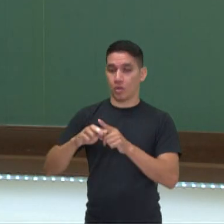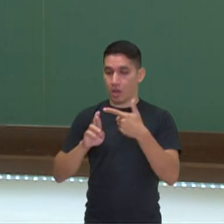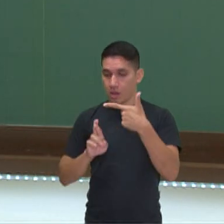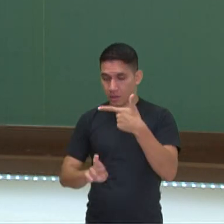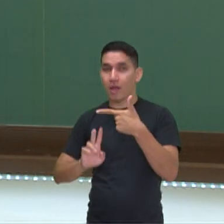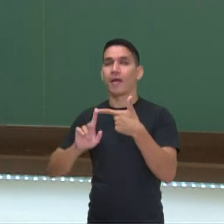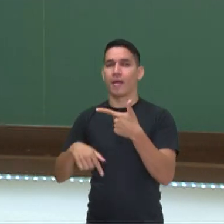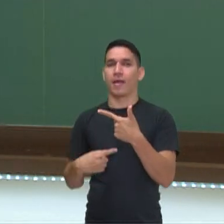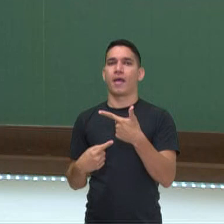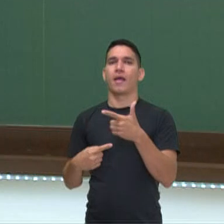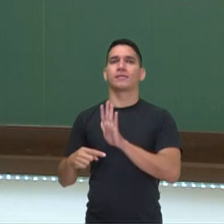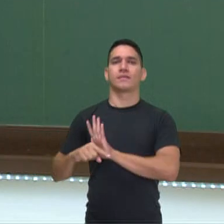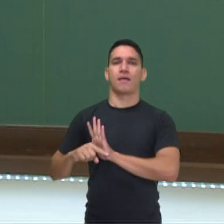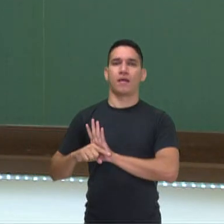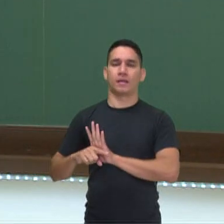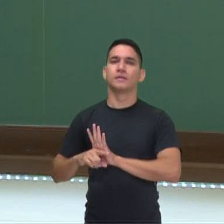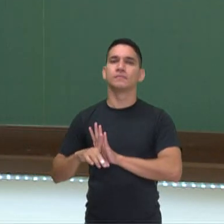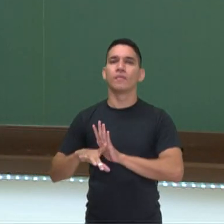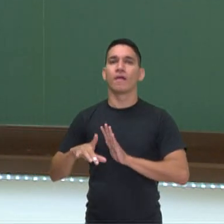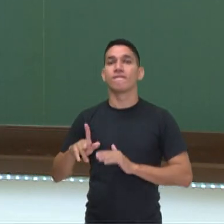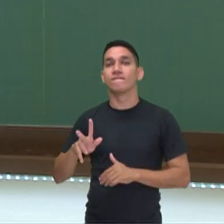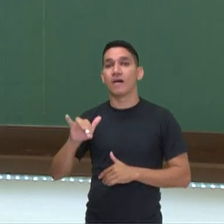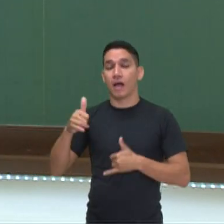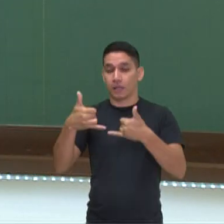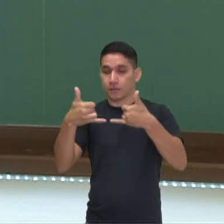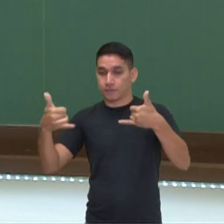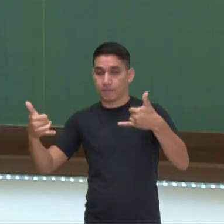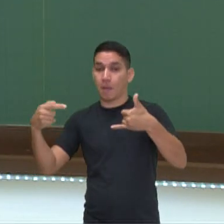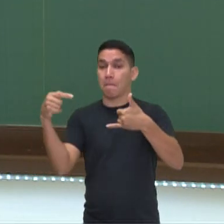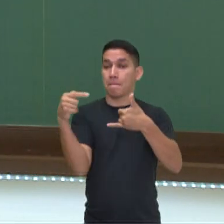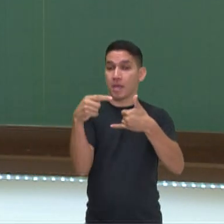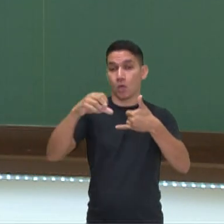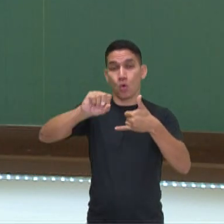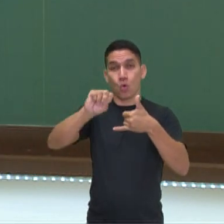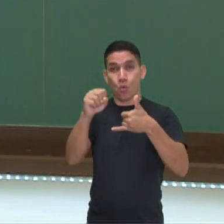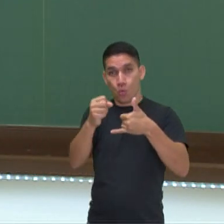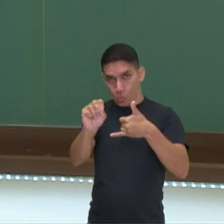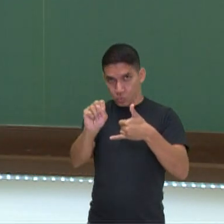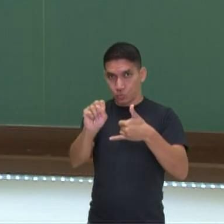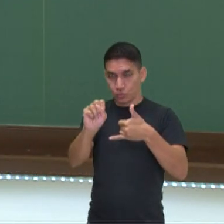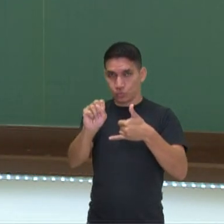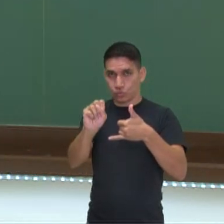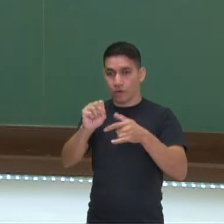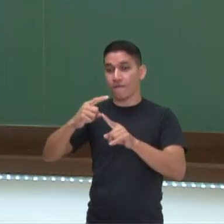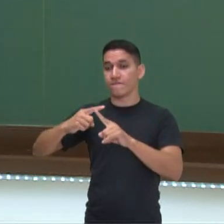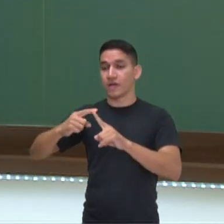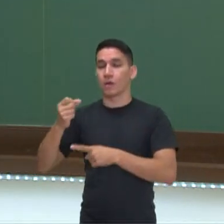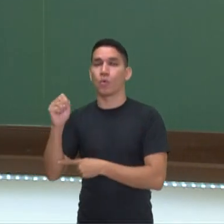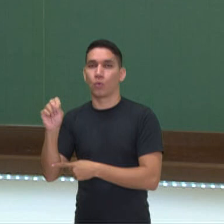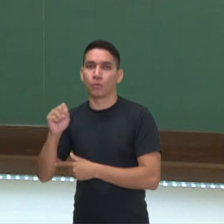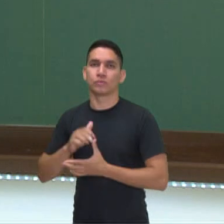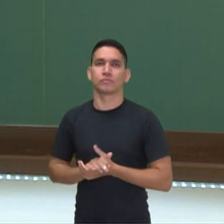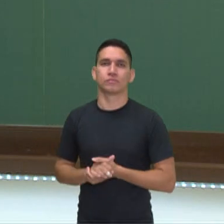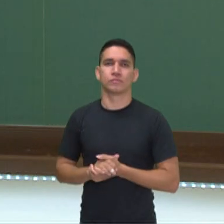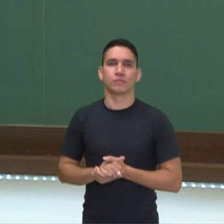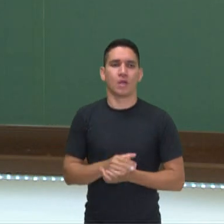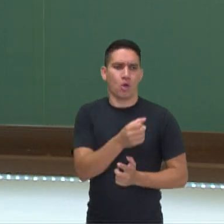então fica negativo pego esse menos oito e substitua aqui ó menos oito